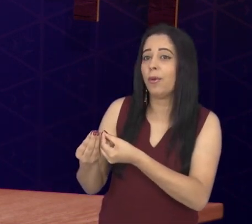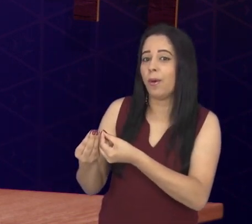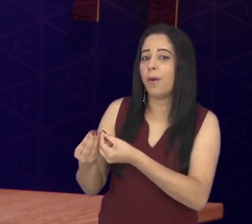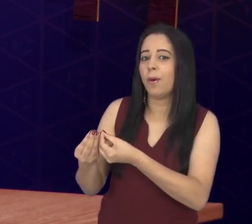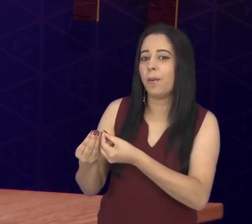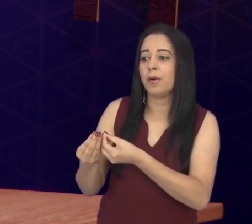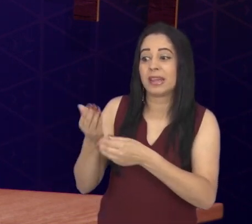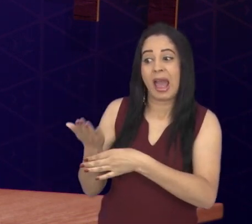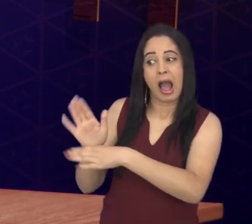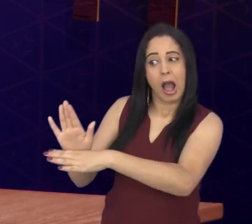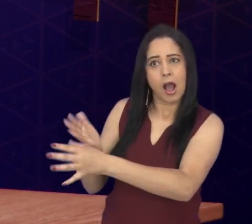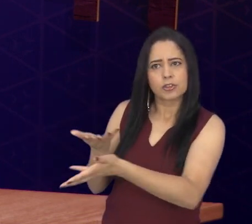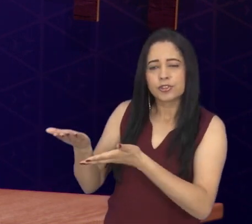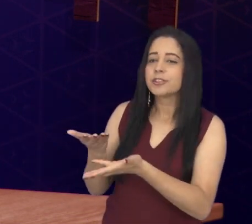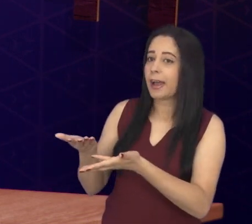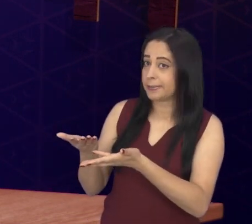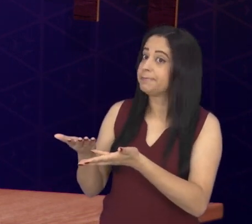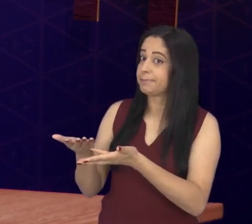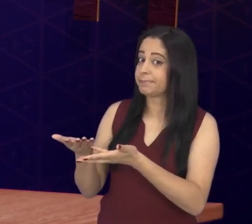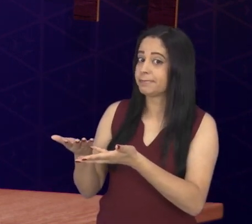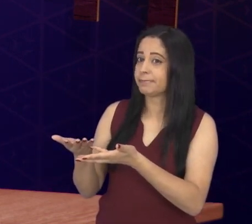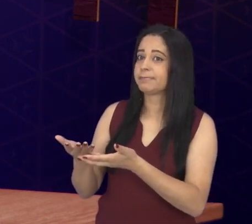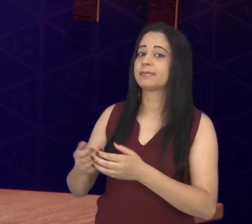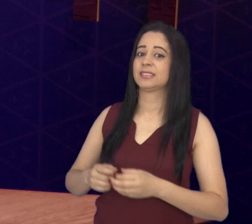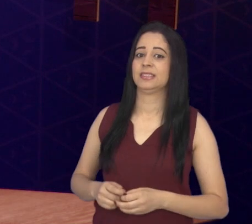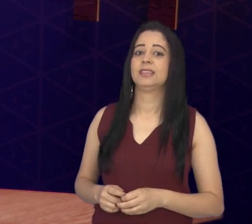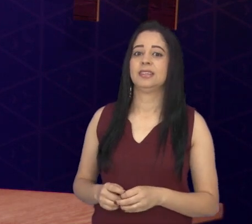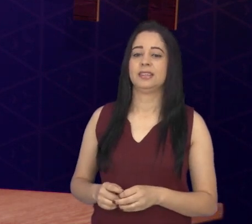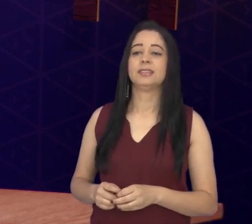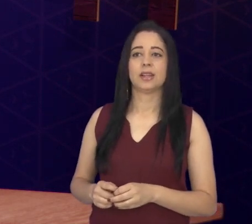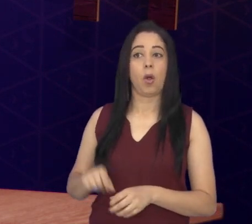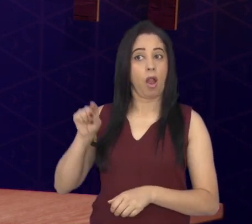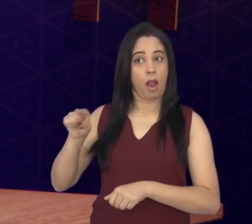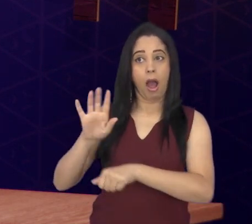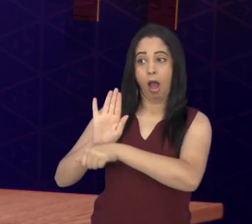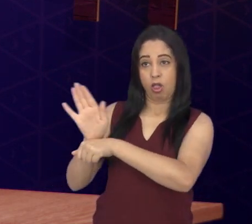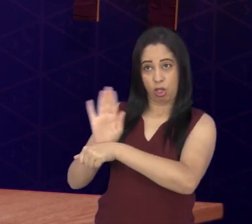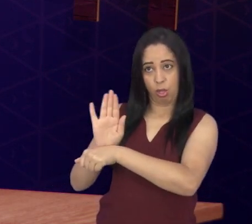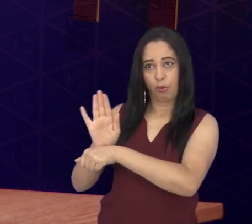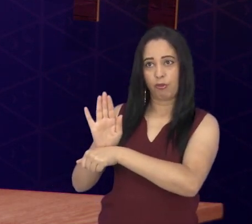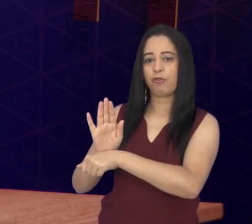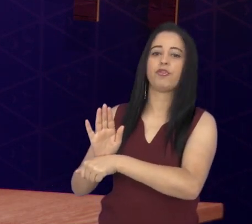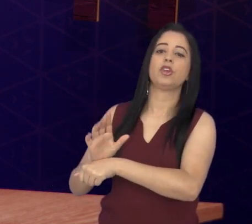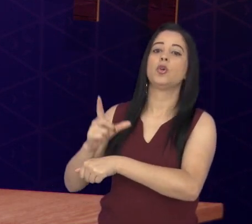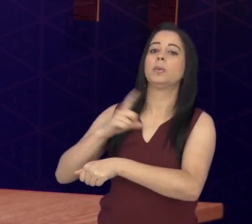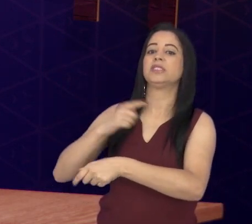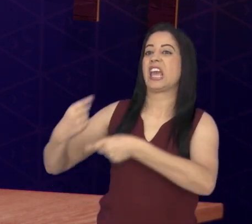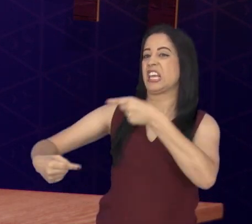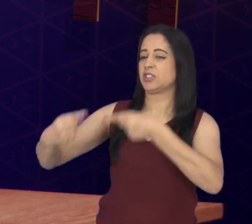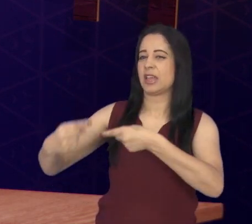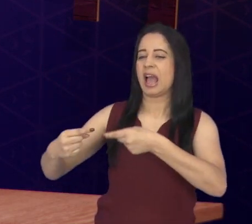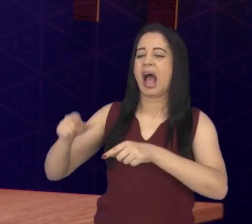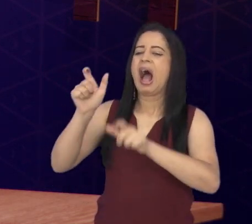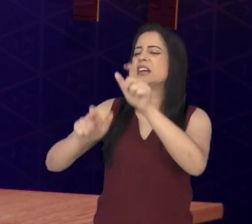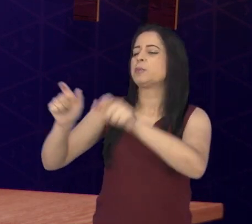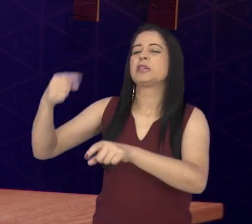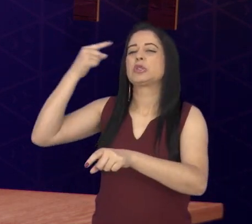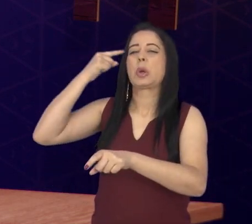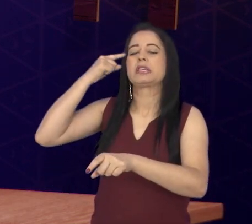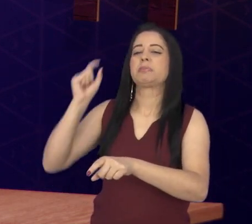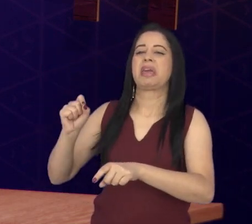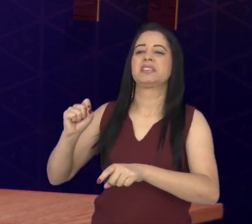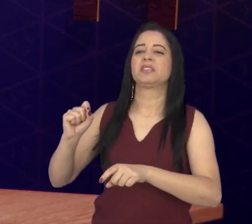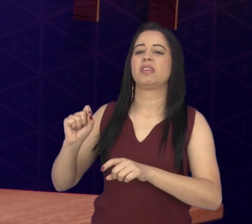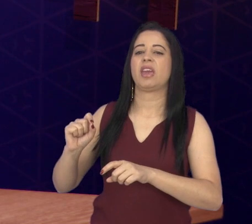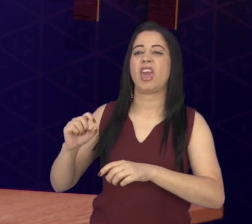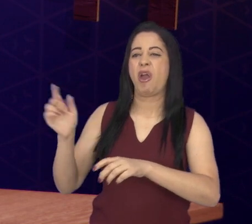países, olhar para o vizinho ali, enfim, tem muito disso. Essa é a discussão, né? Todo mundo pensa que Pantera Negra